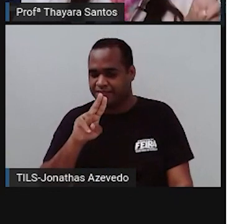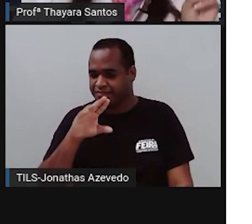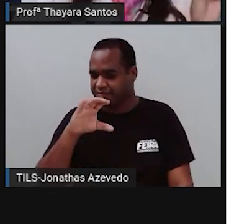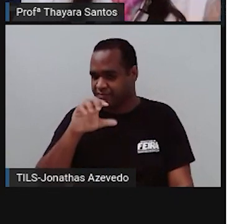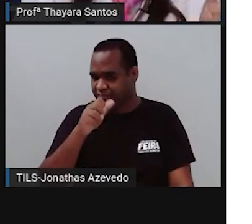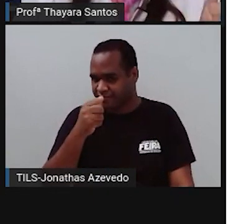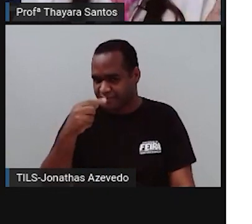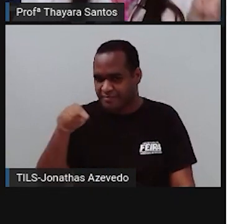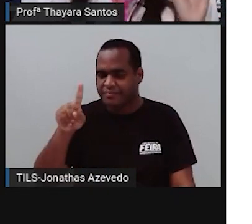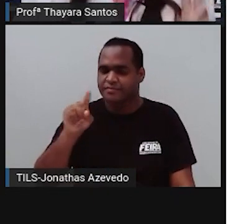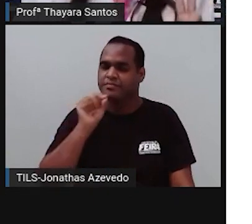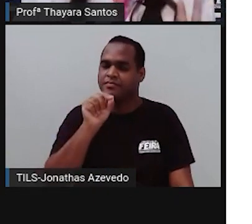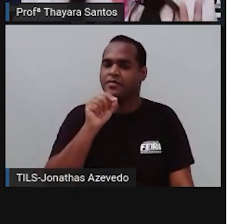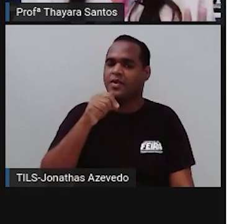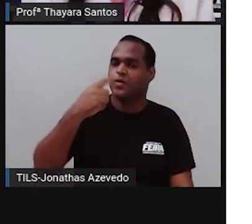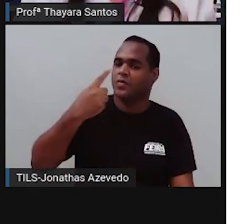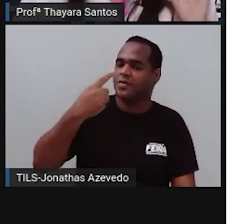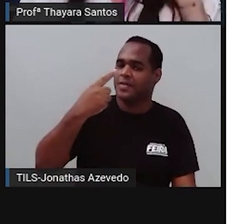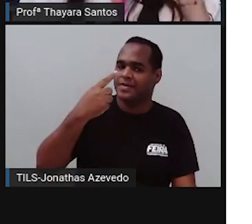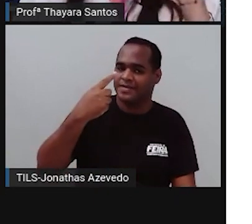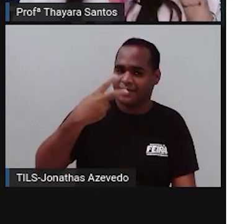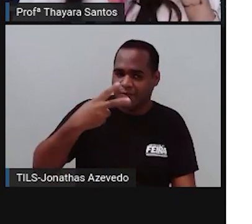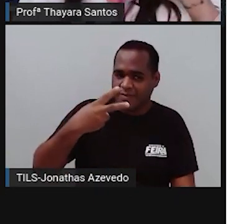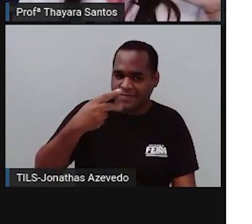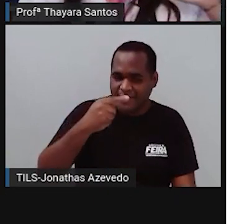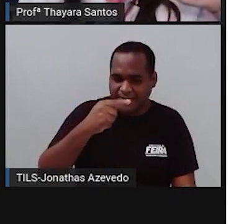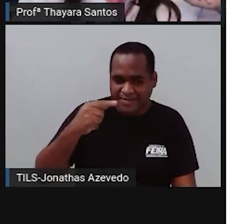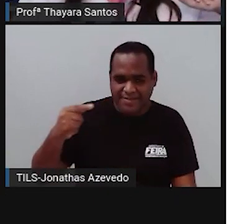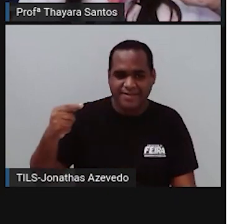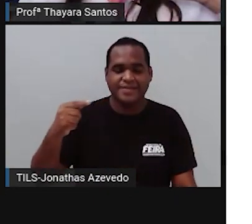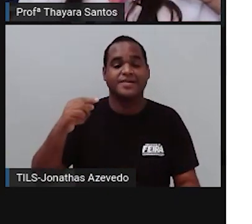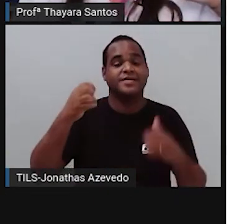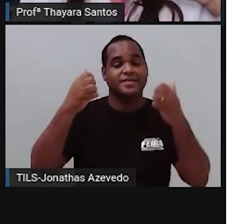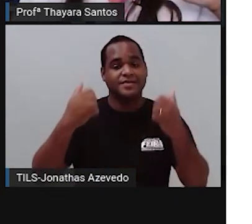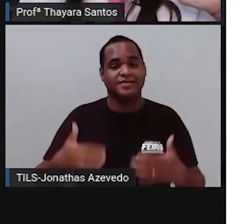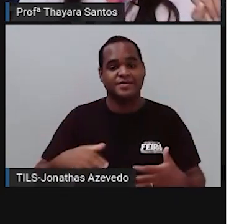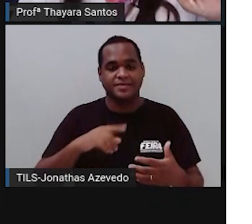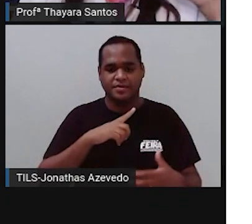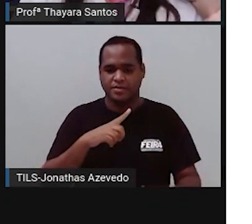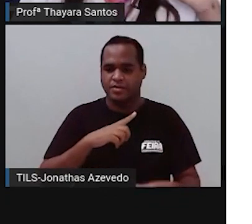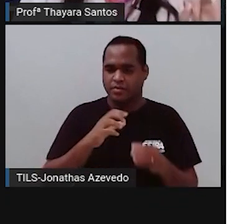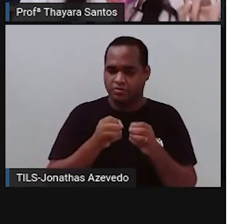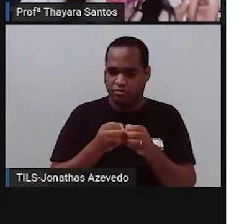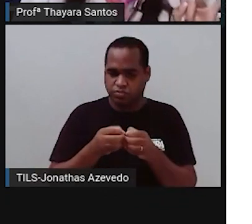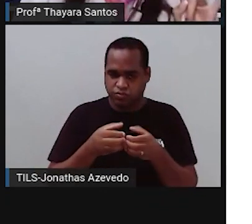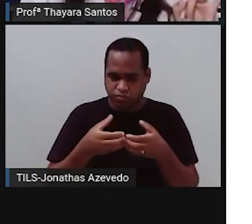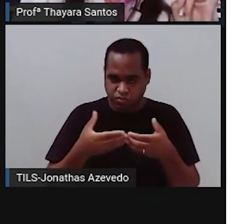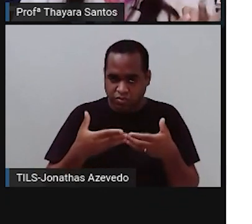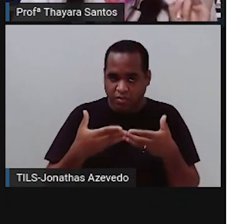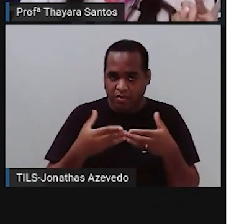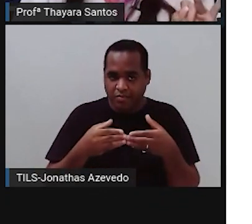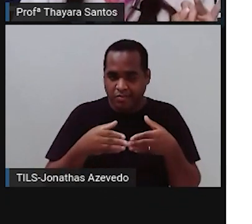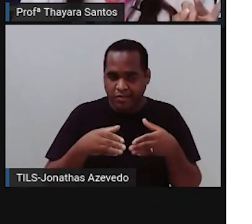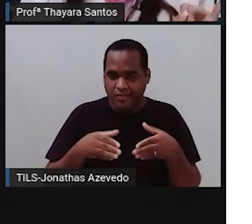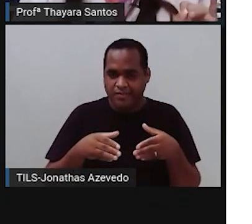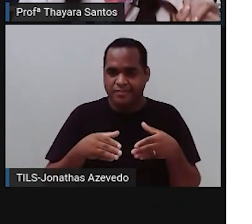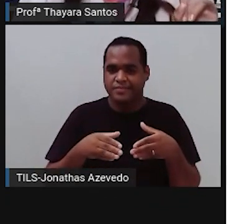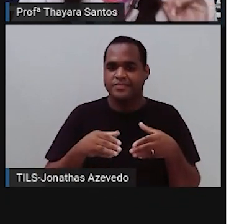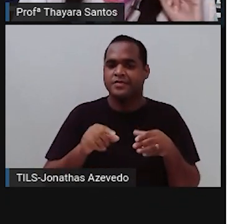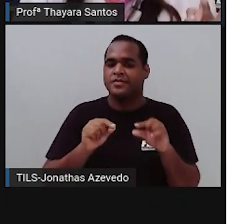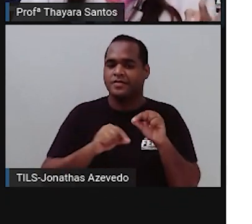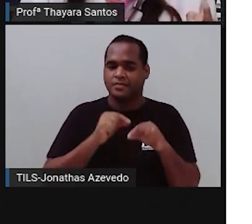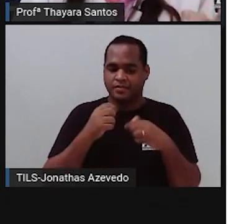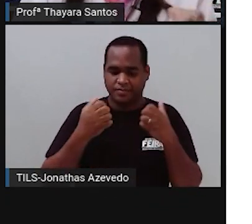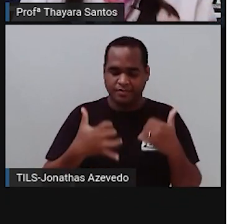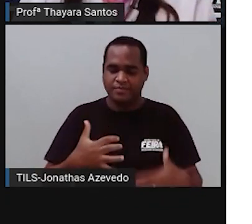semana 1 e 2, após a fecundação, tem tanto a primeira etapa, que é a de clivagem, quanto a segunda etapa, que é a de gastrulação. Então,